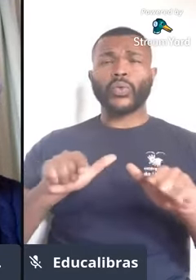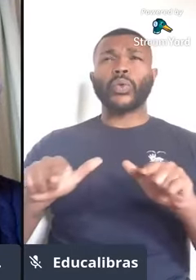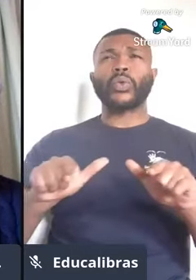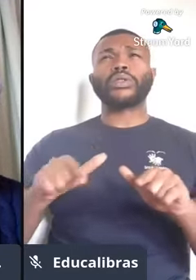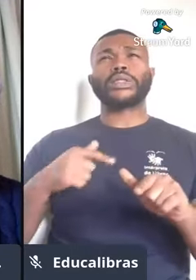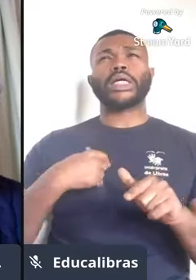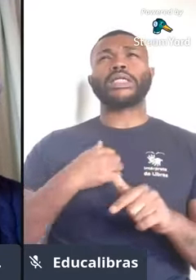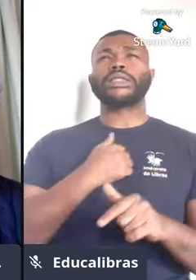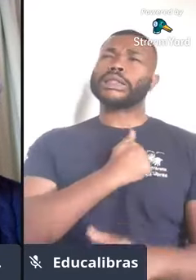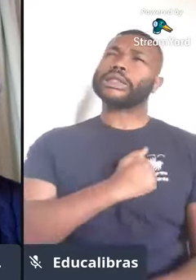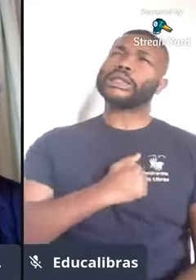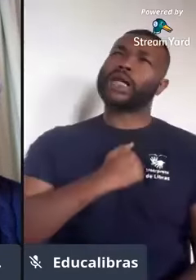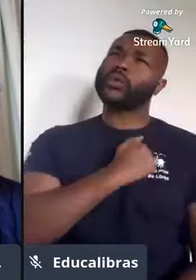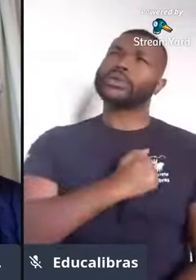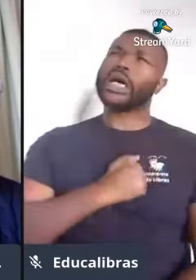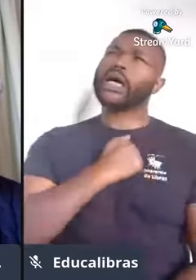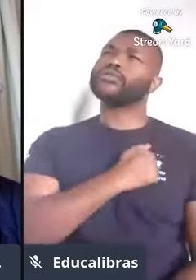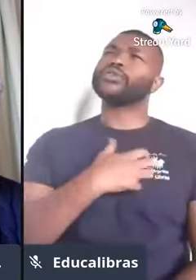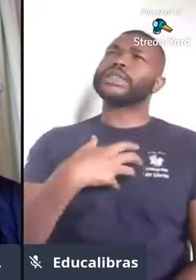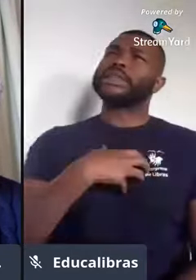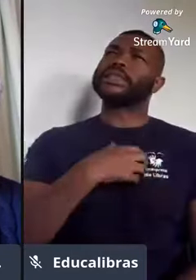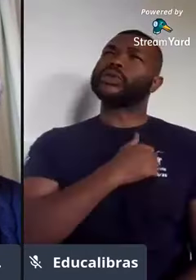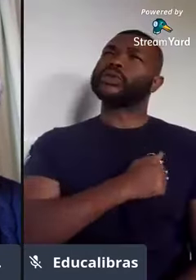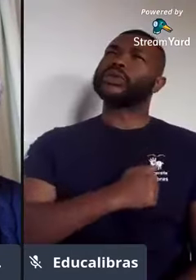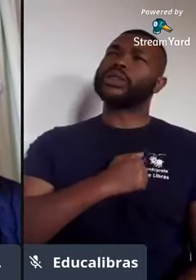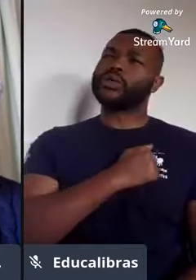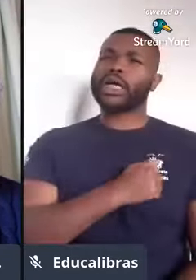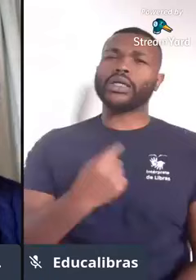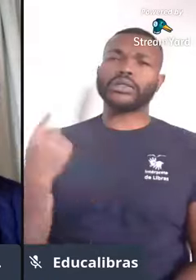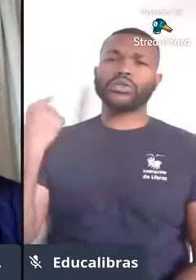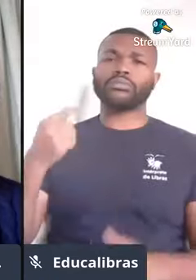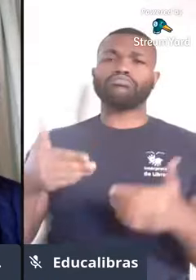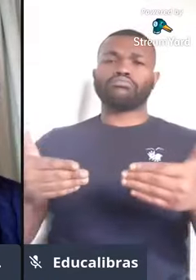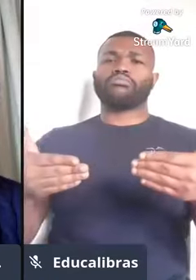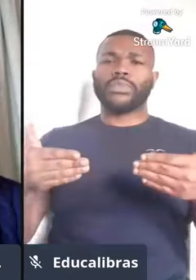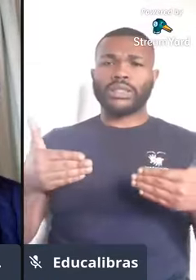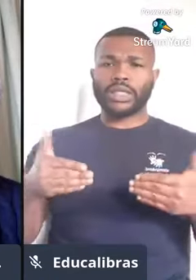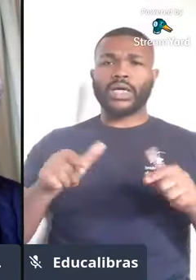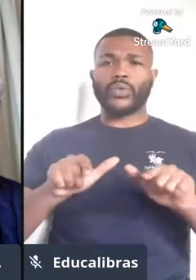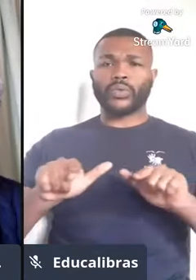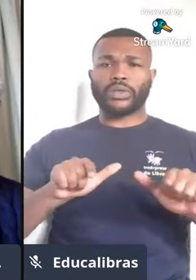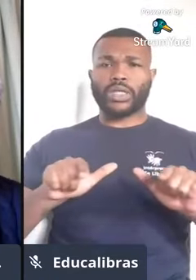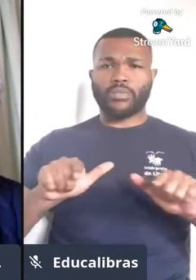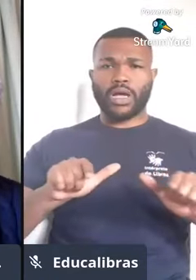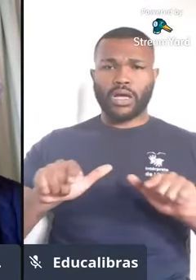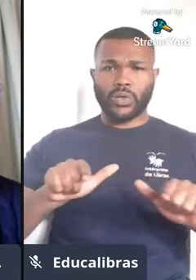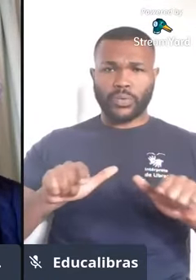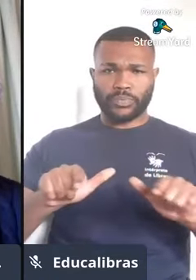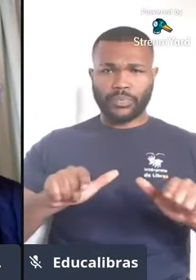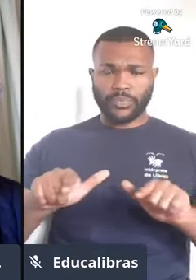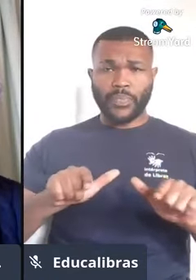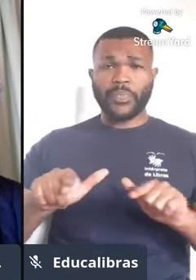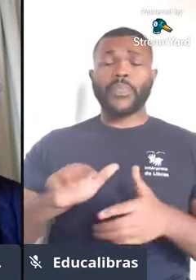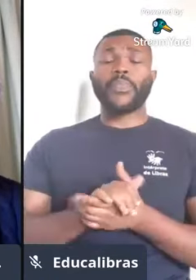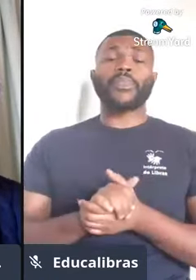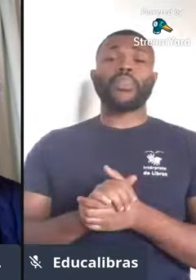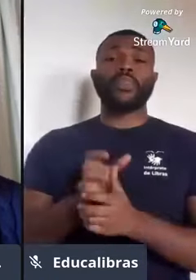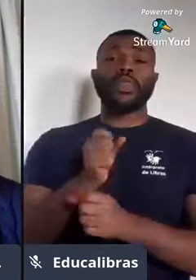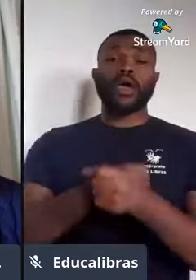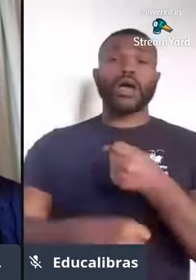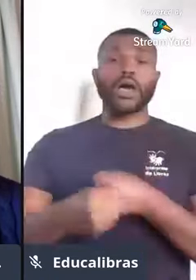como faz falta no momento atual, Ministério do Trabalho. E nos últimos vários anos, no Ministério